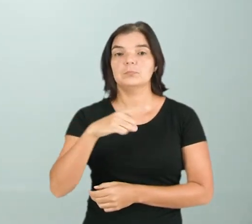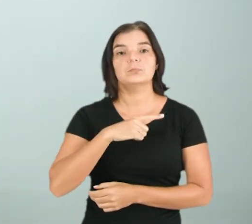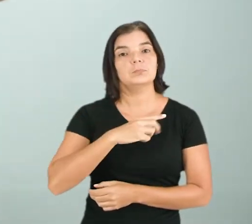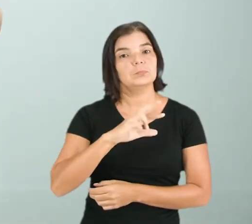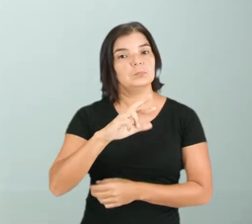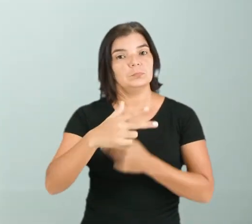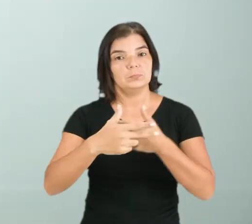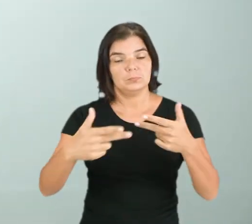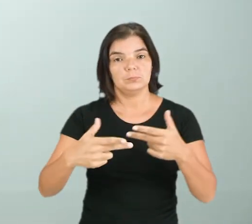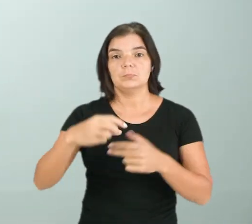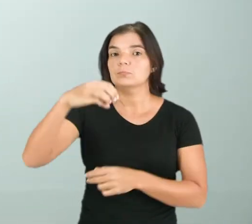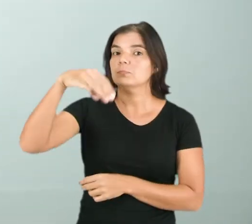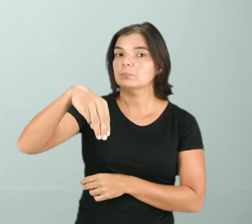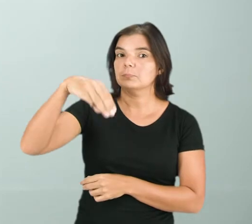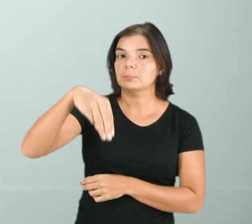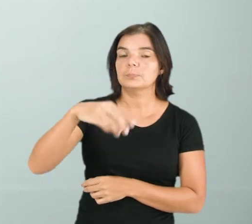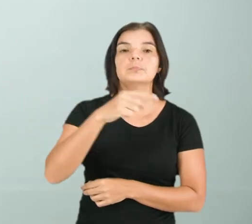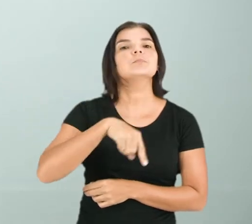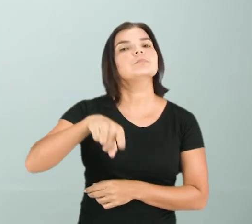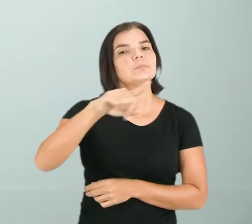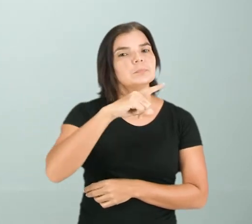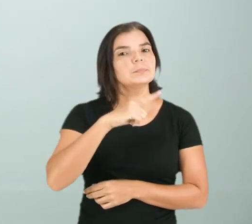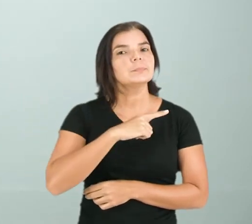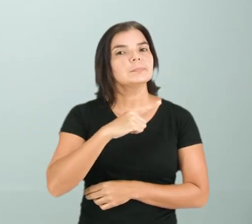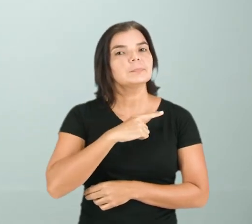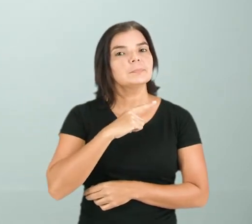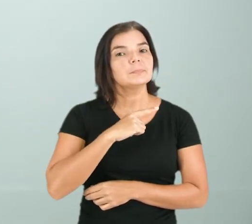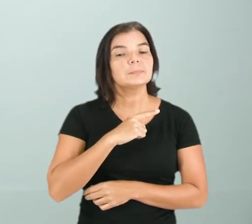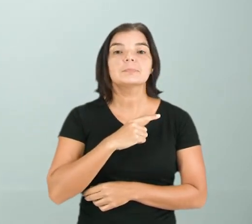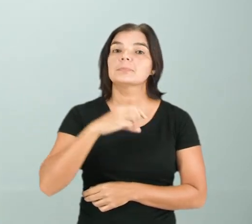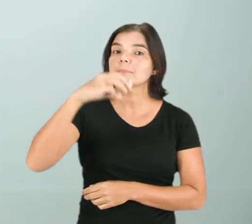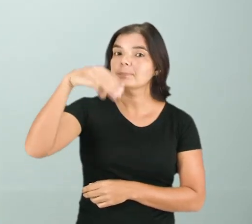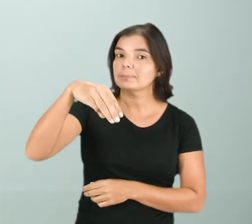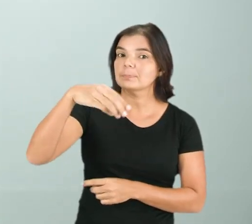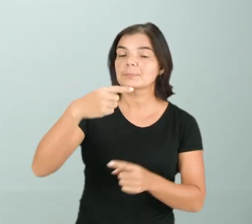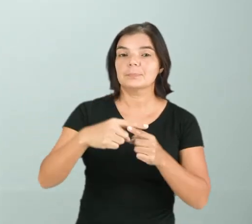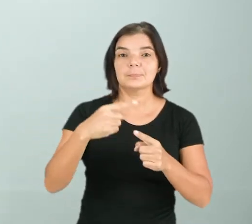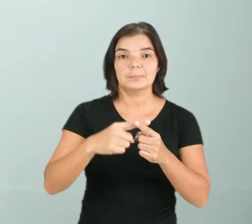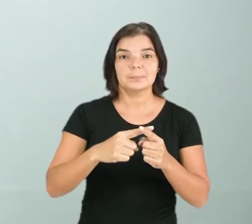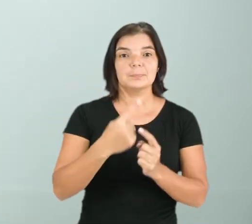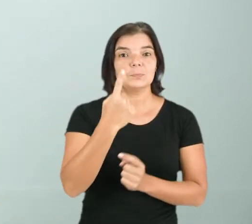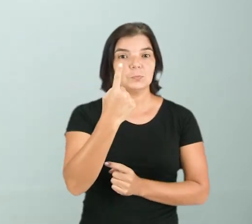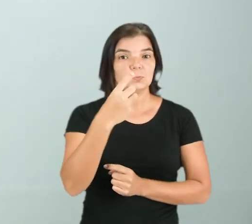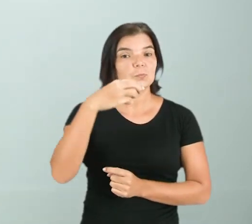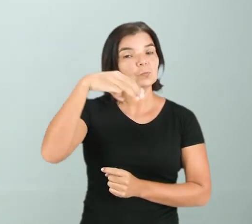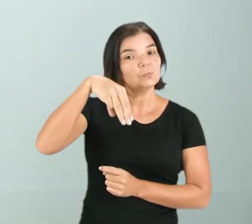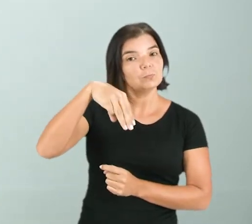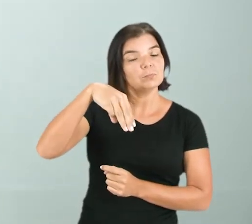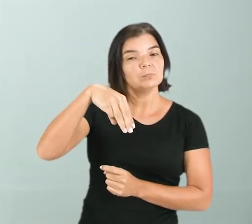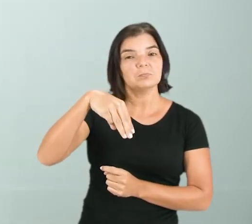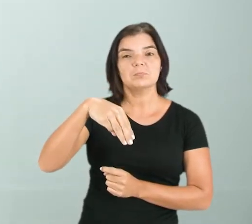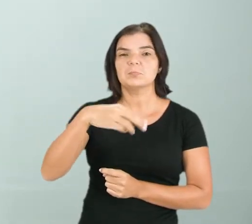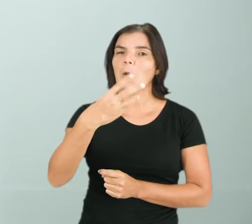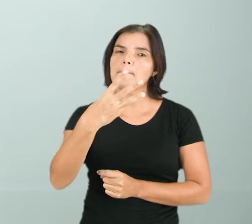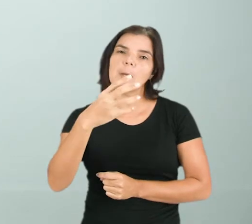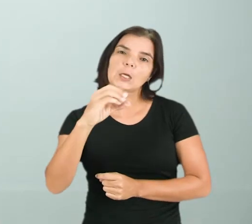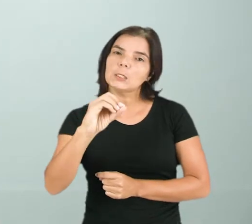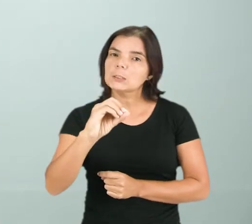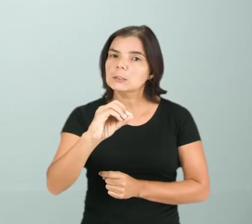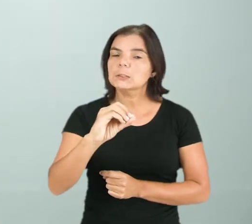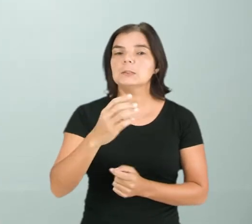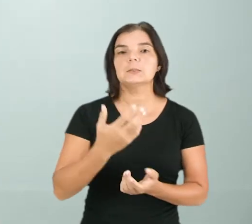têm metro. Você tem metro, porque você tem 1 metro, aproximadamente 1,30